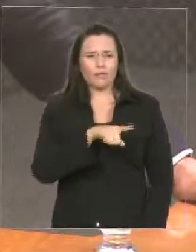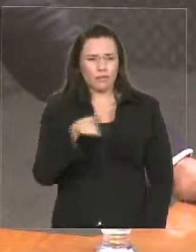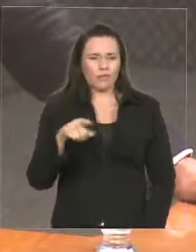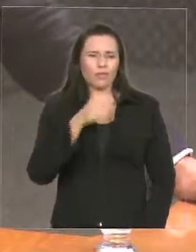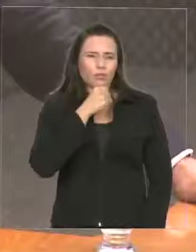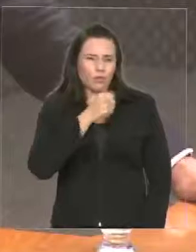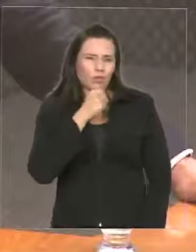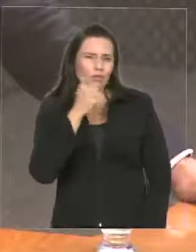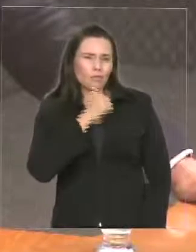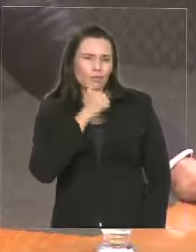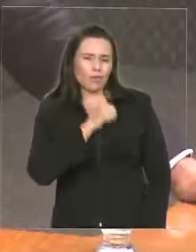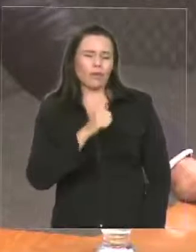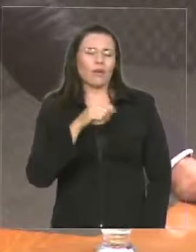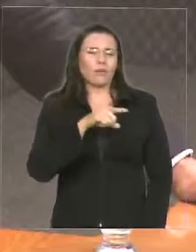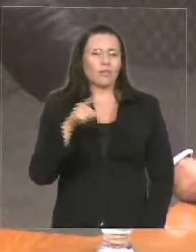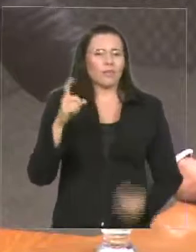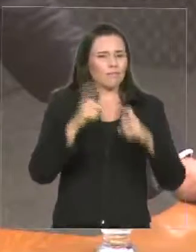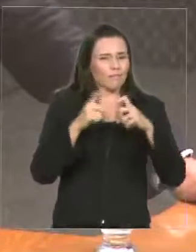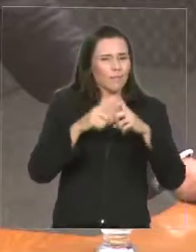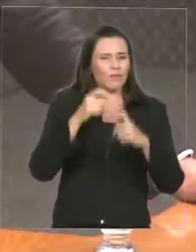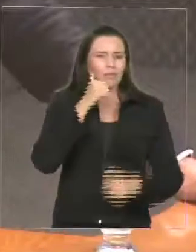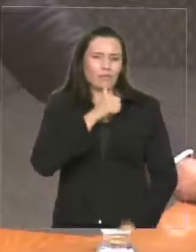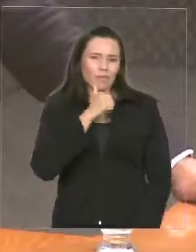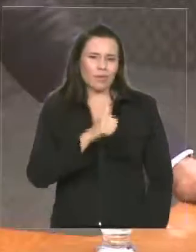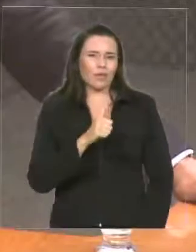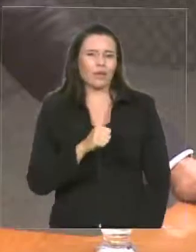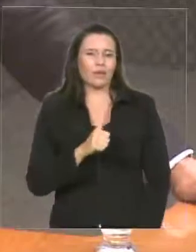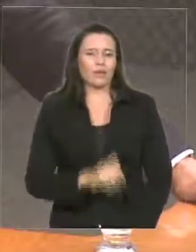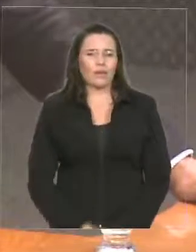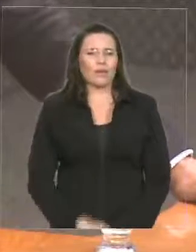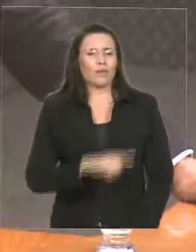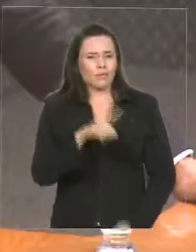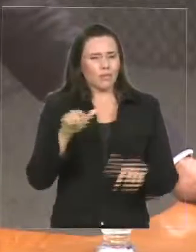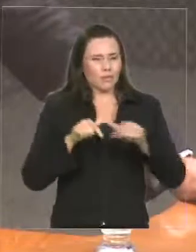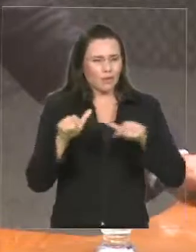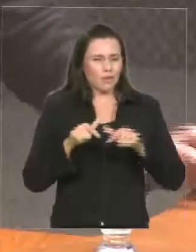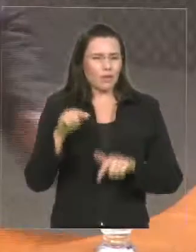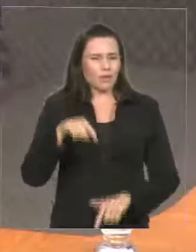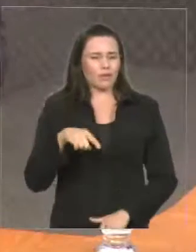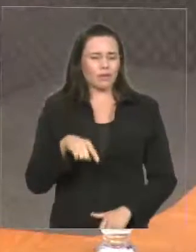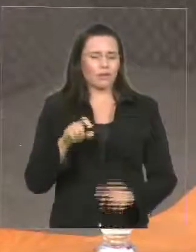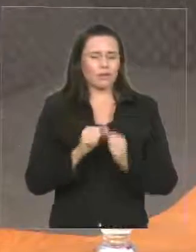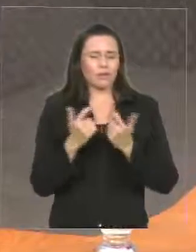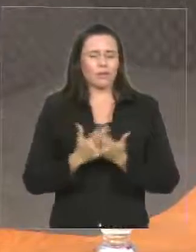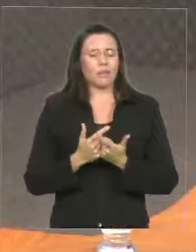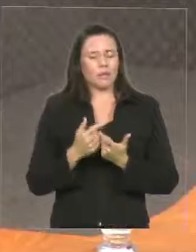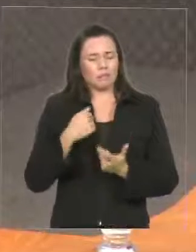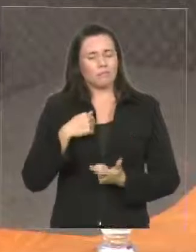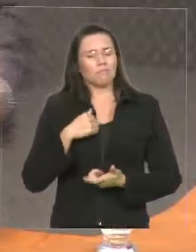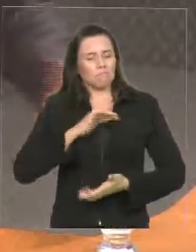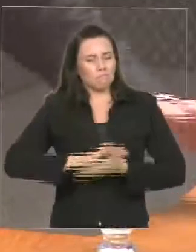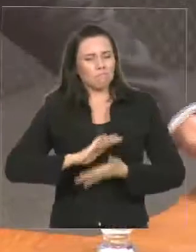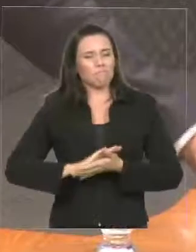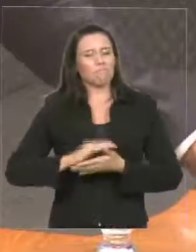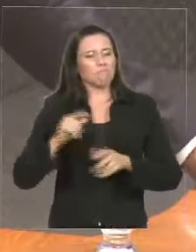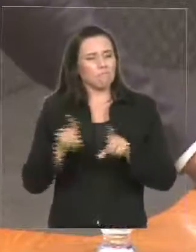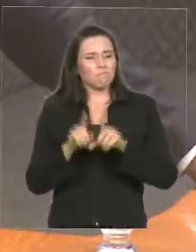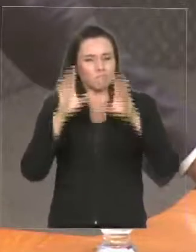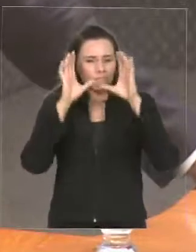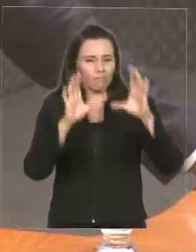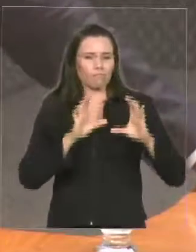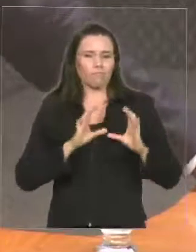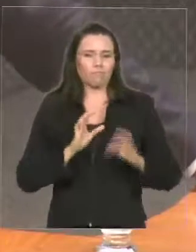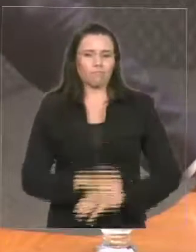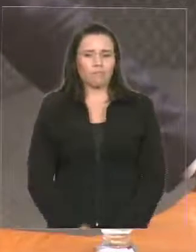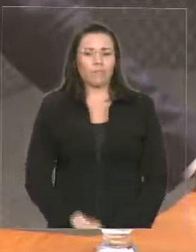dessa casa, o meu mais sincero respeito. Deputada Nina Melo, é muito comum nessa